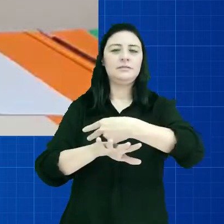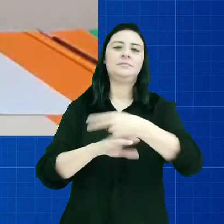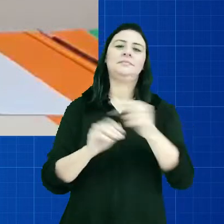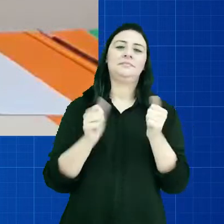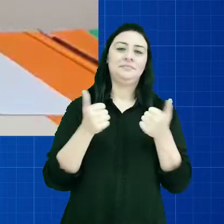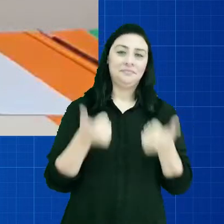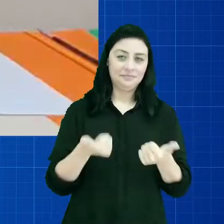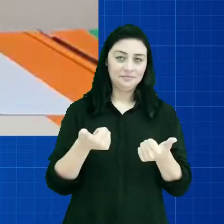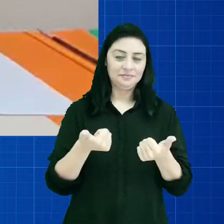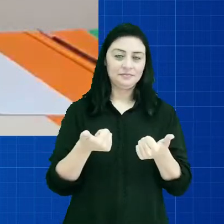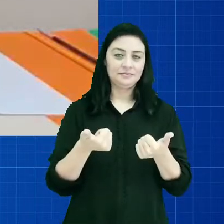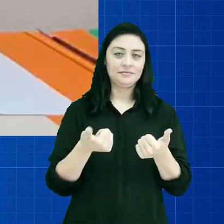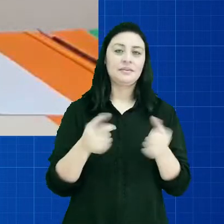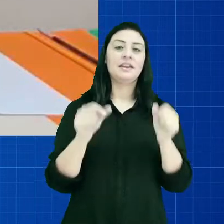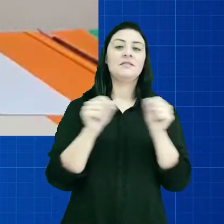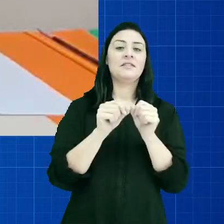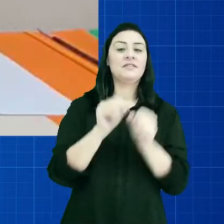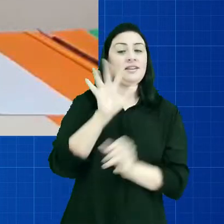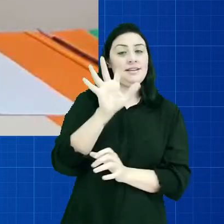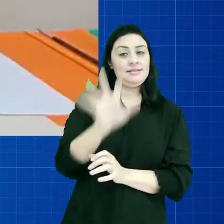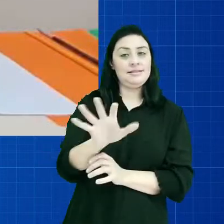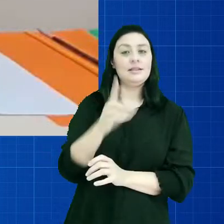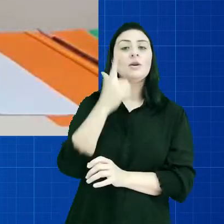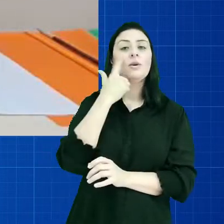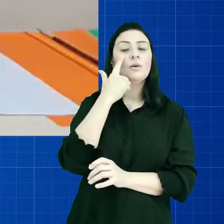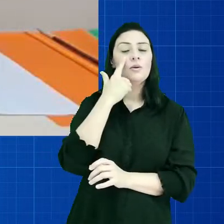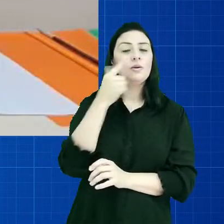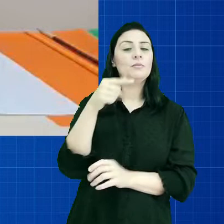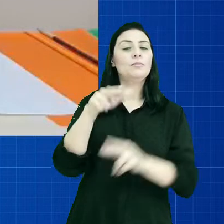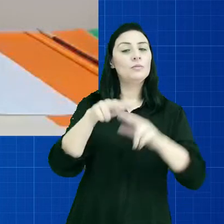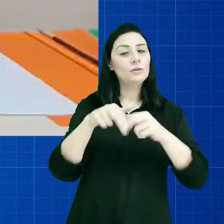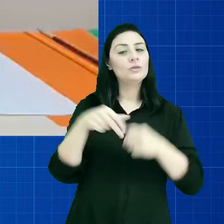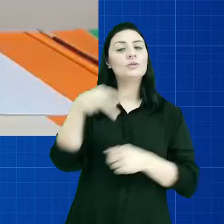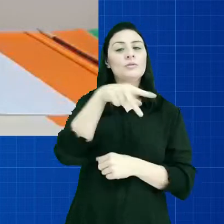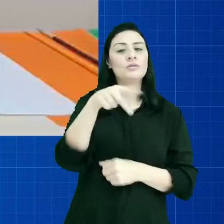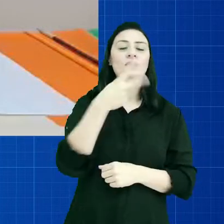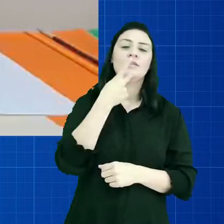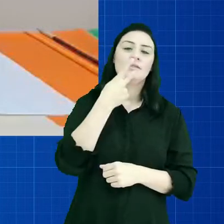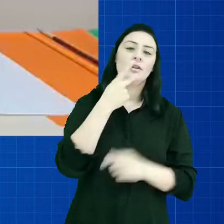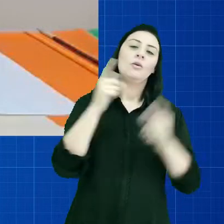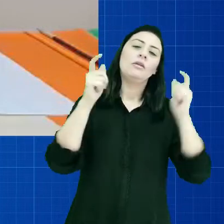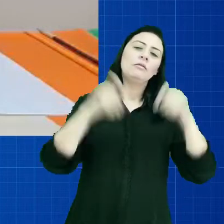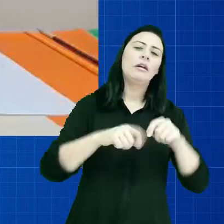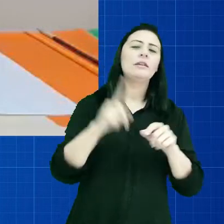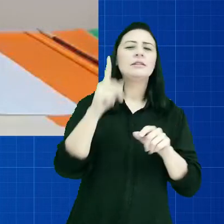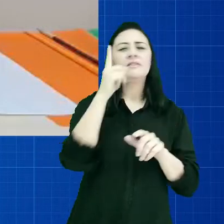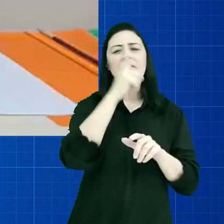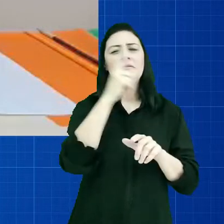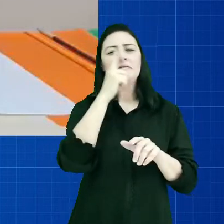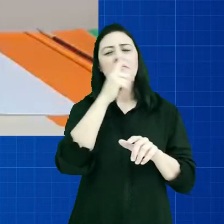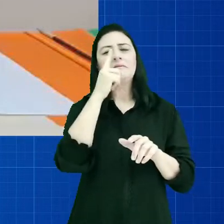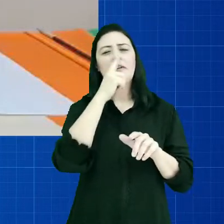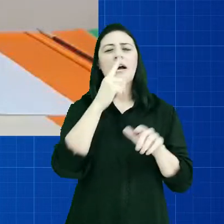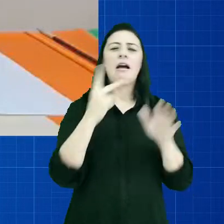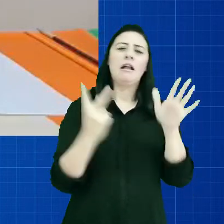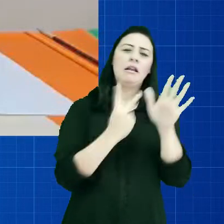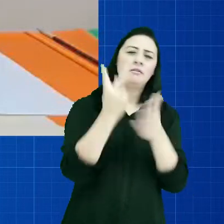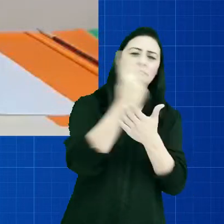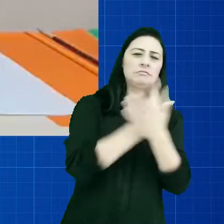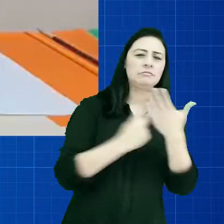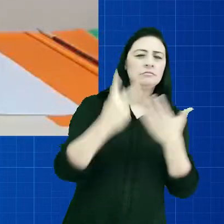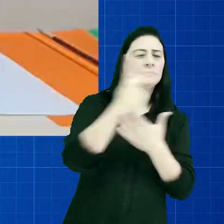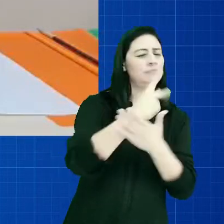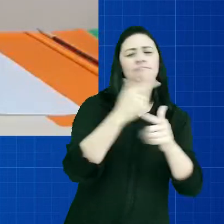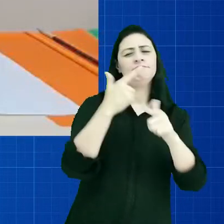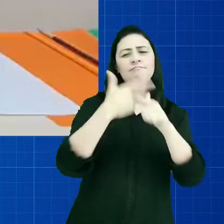eu vou recortar ali o contorno da minha mão, tá? Vai ficar assim, ó. Por isso que a professora falou que assim se vazou um pouquinho ali o